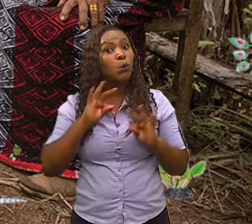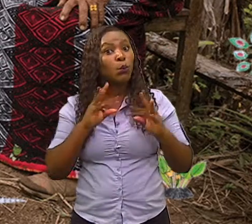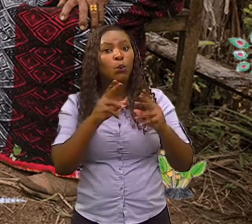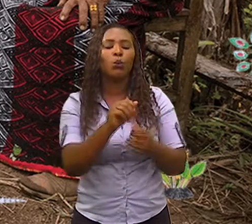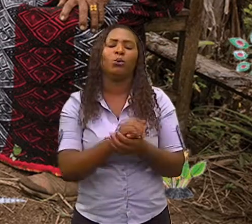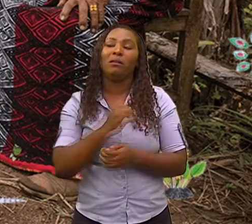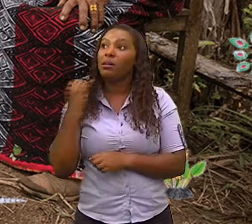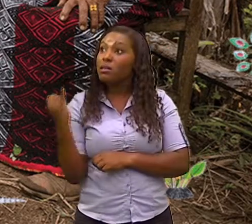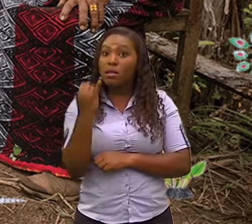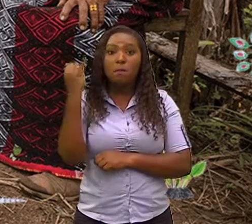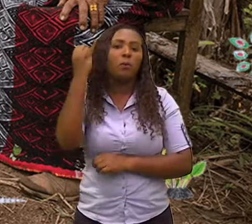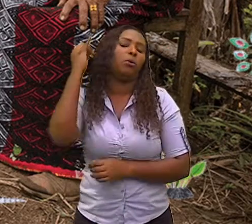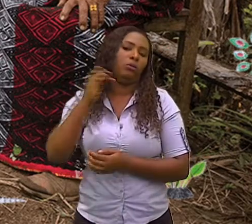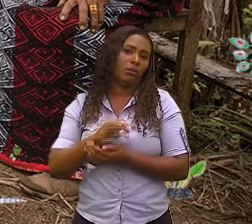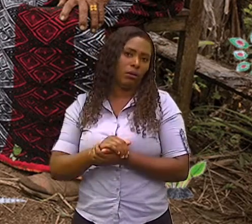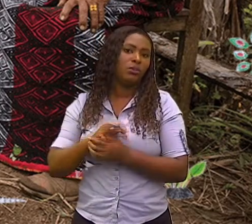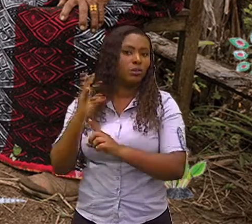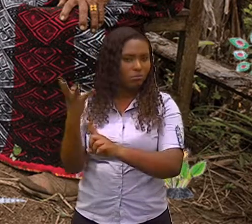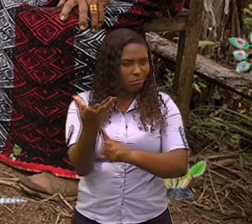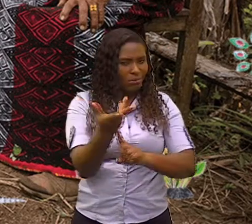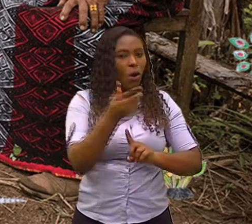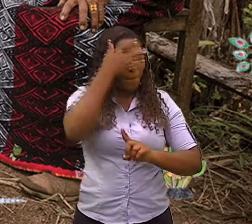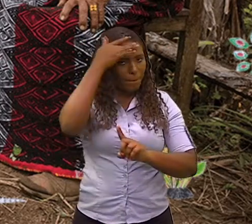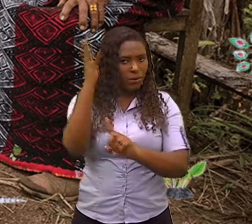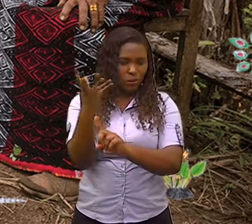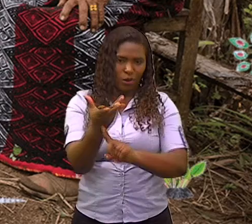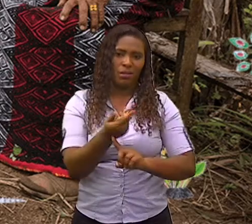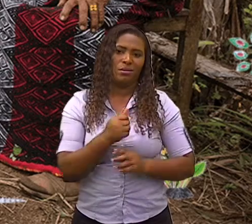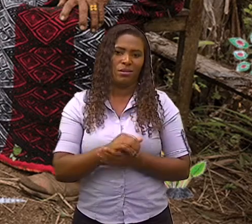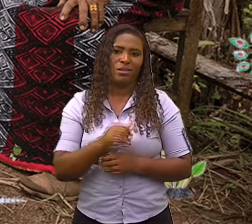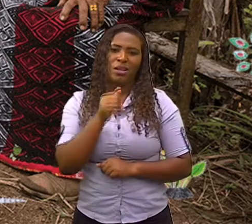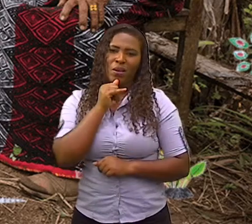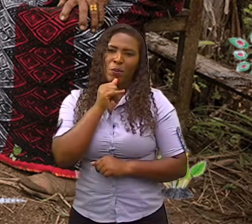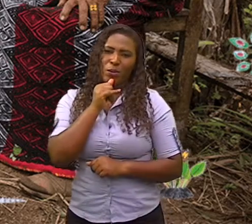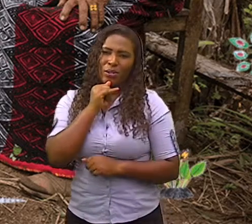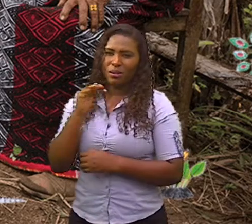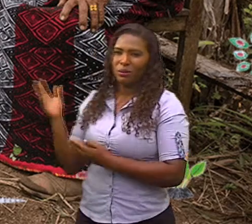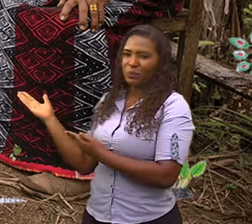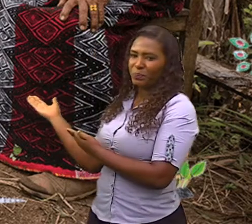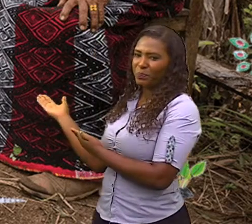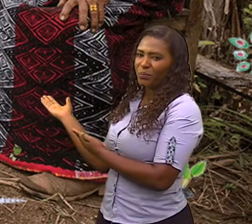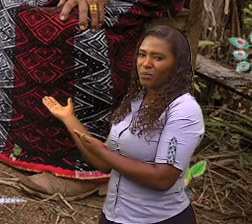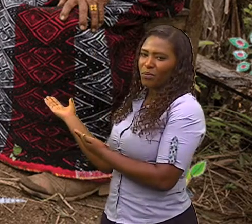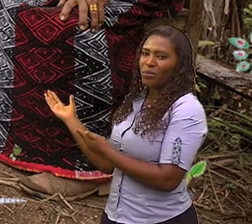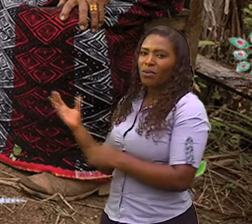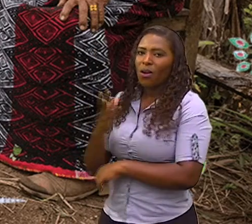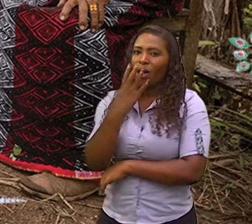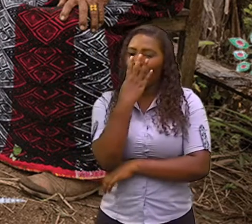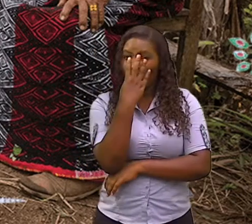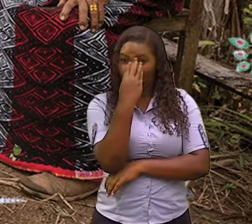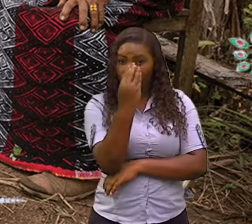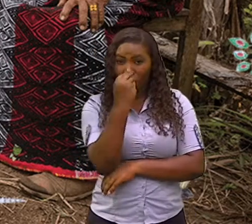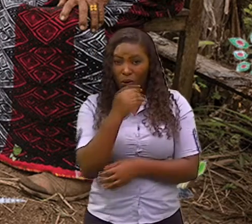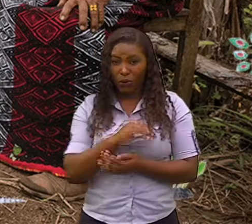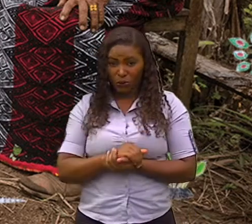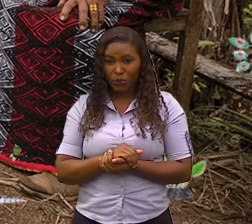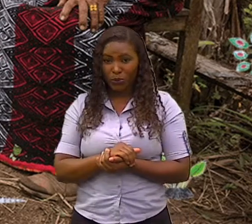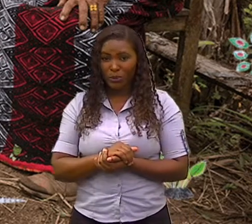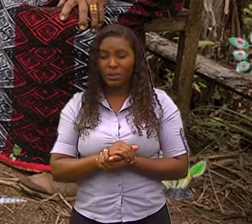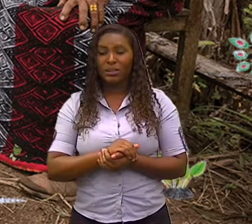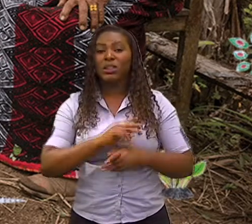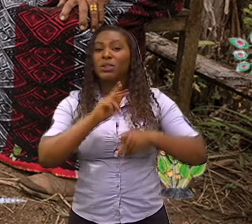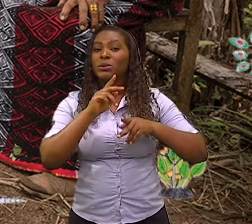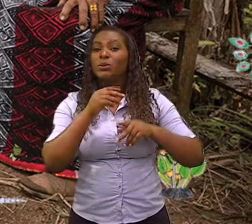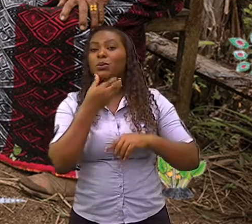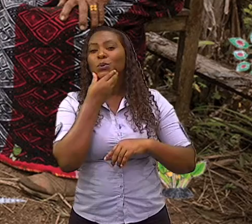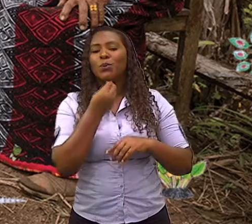a sua cultura. Logo atrás nós temos uma fotografia, né? Vamos falar de um povoado indígena, e